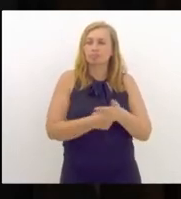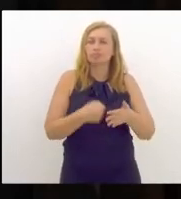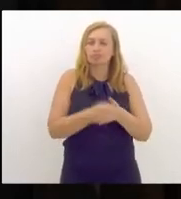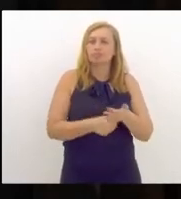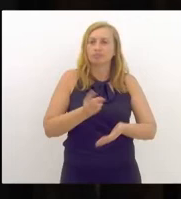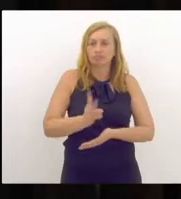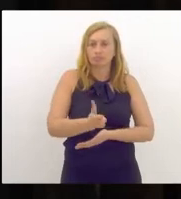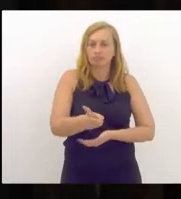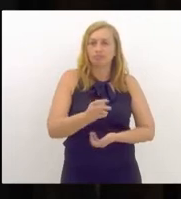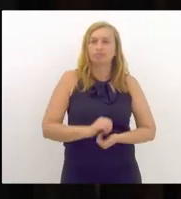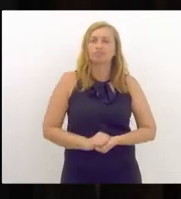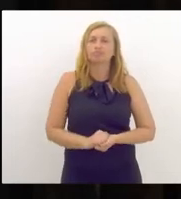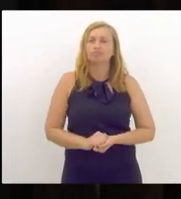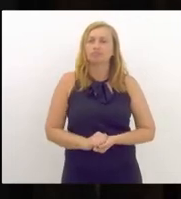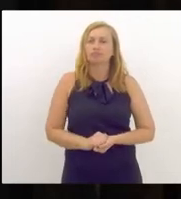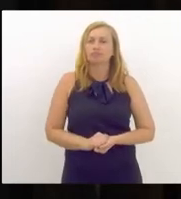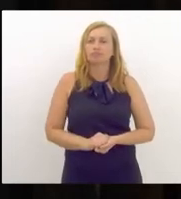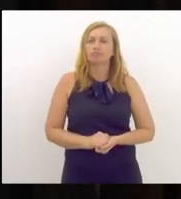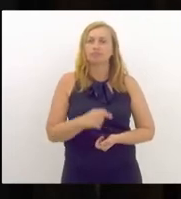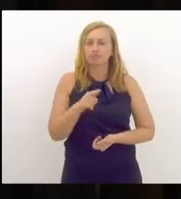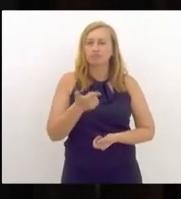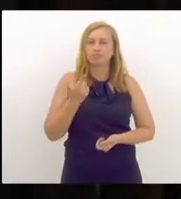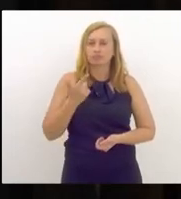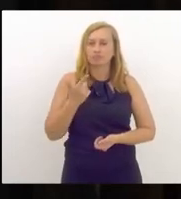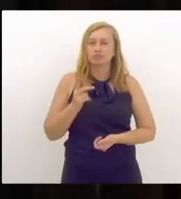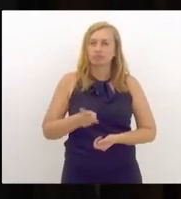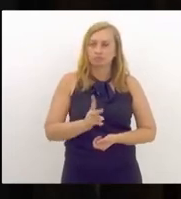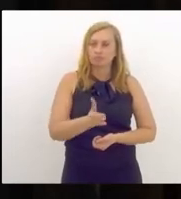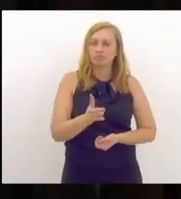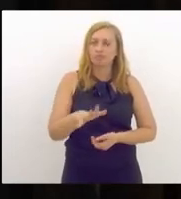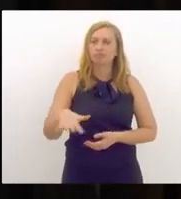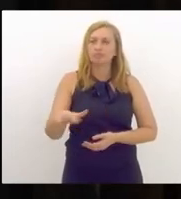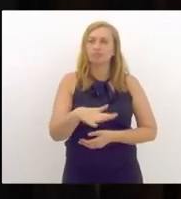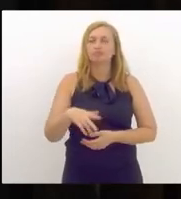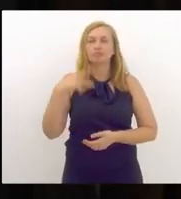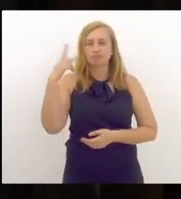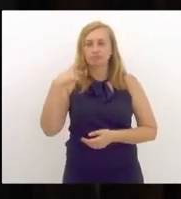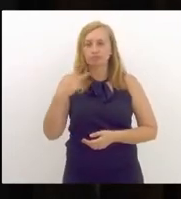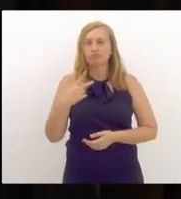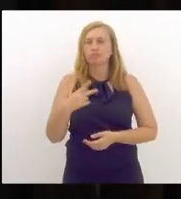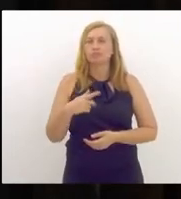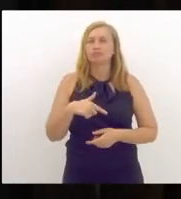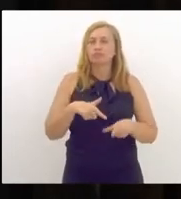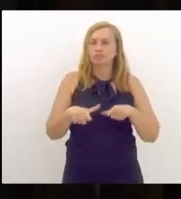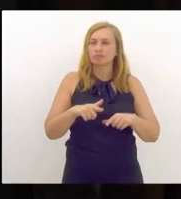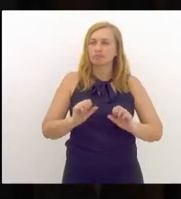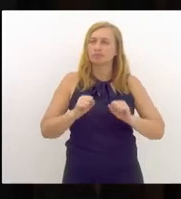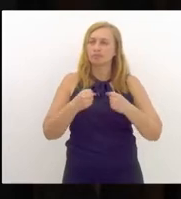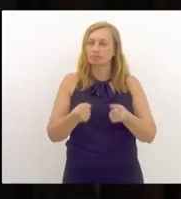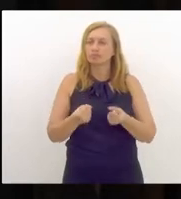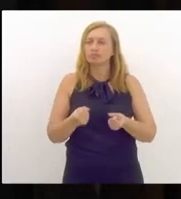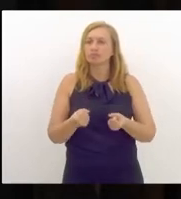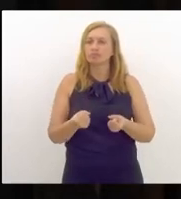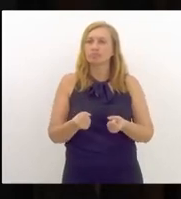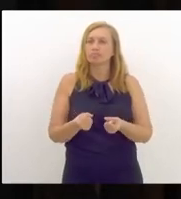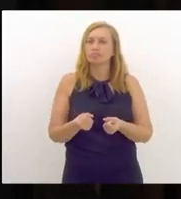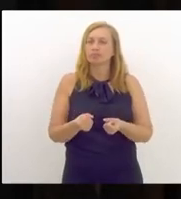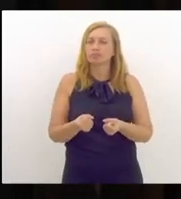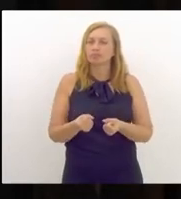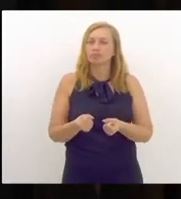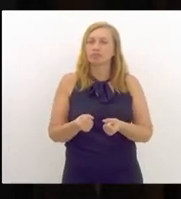continua e você vai continuar na luta política com mandato e vamos tocar em frente vamos chegar